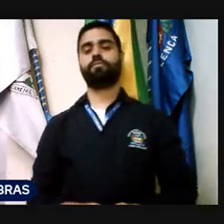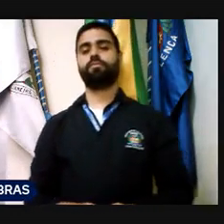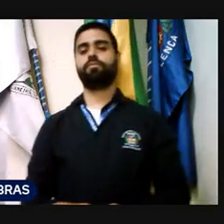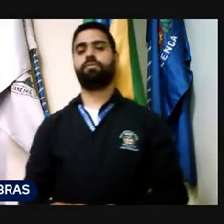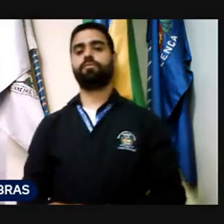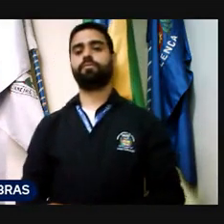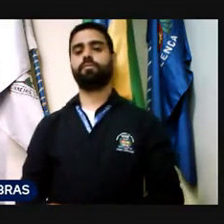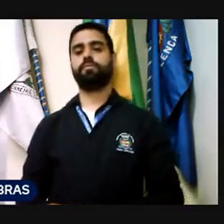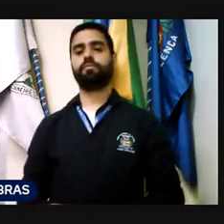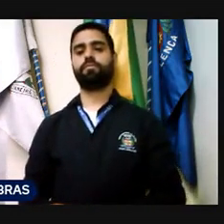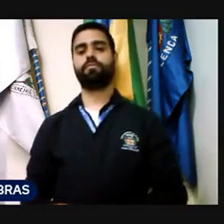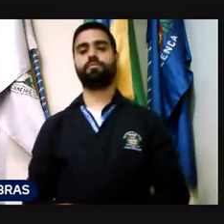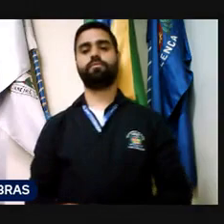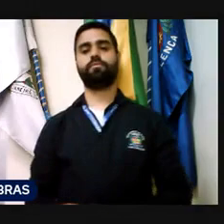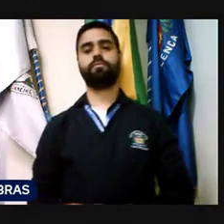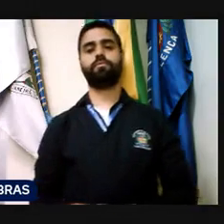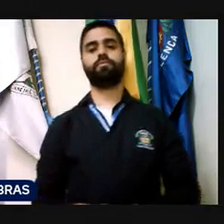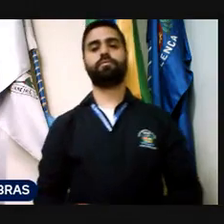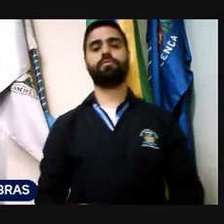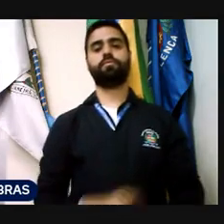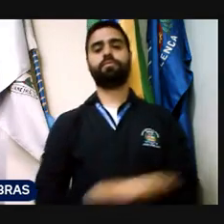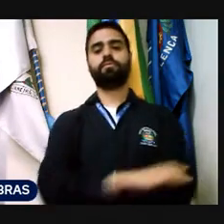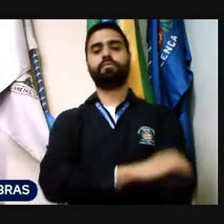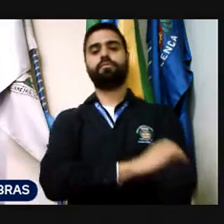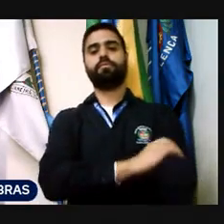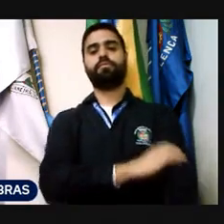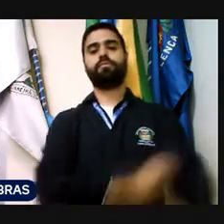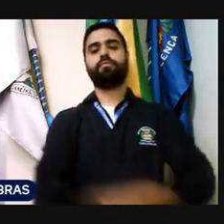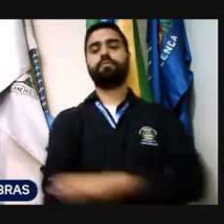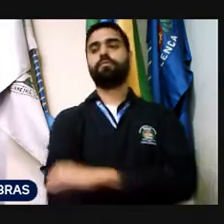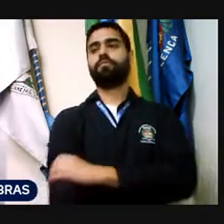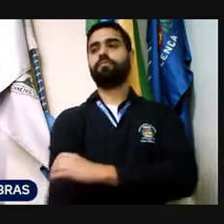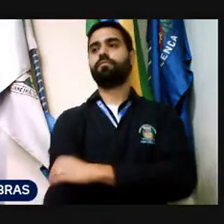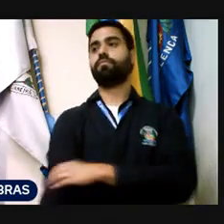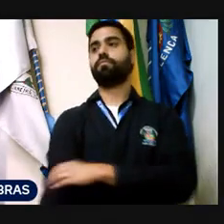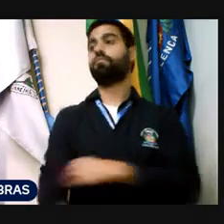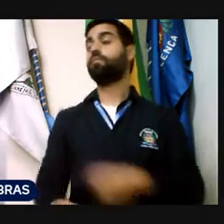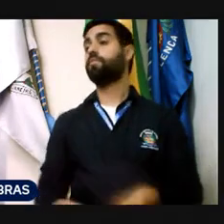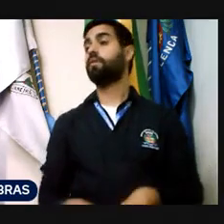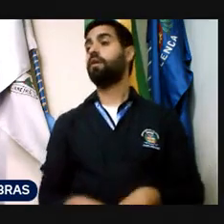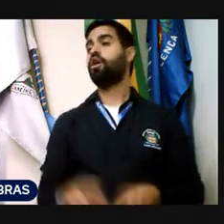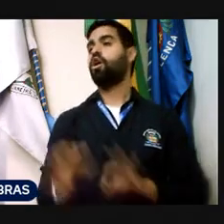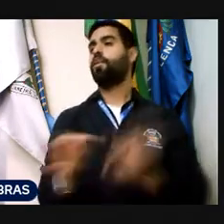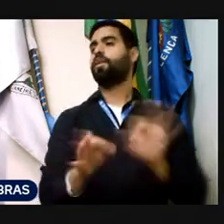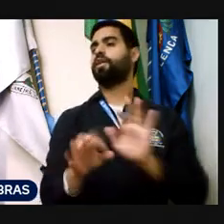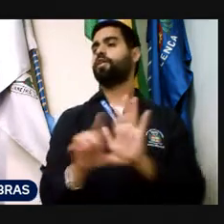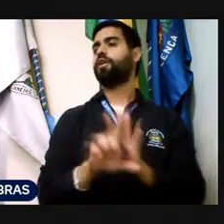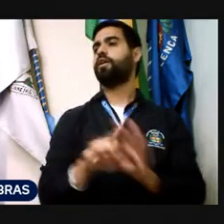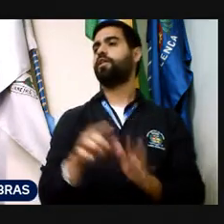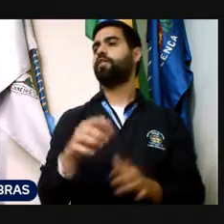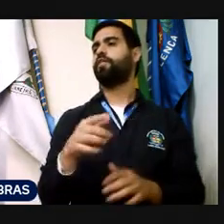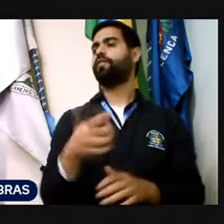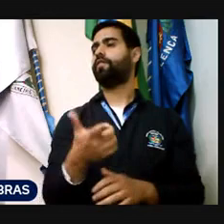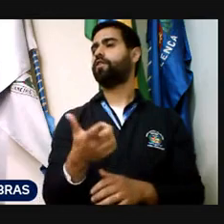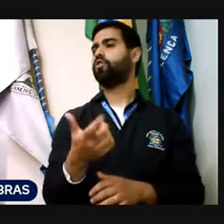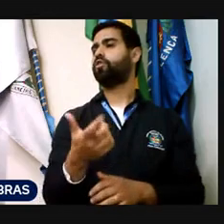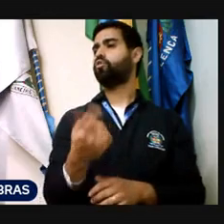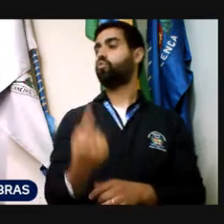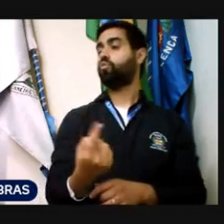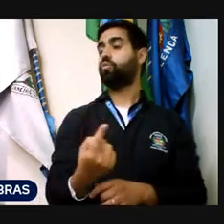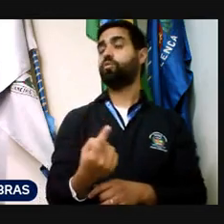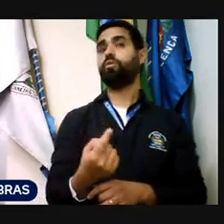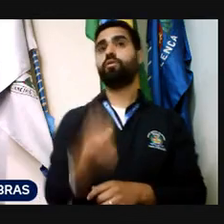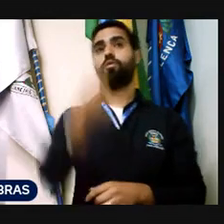Projeto de lei número 27, de 2021, adote uma praça. Autoria dos vereadores Bernardo Machado